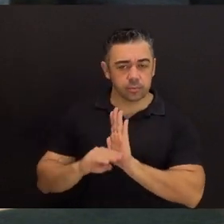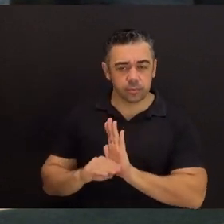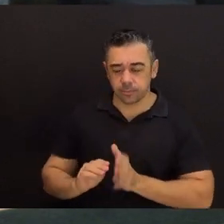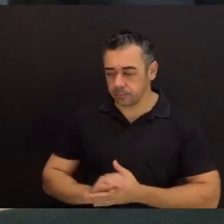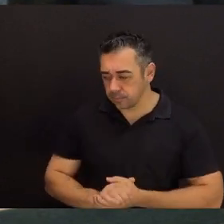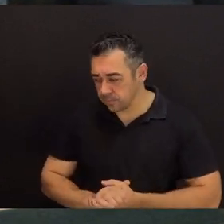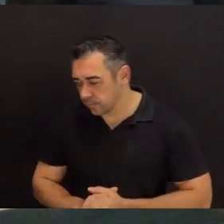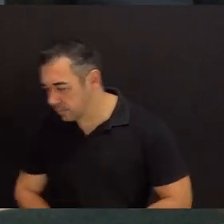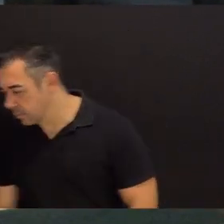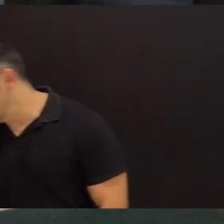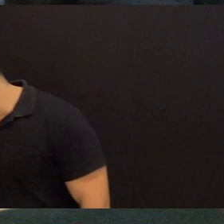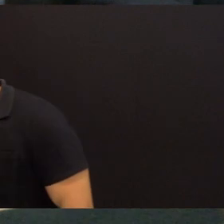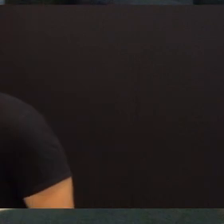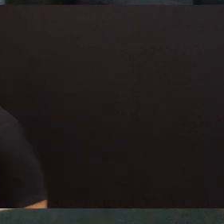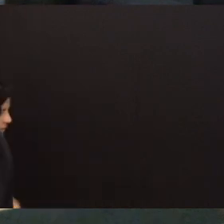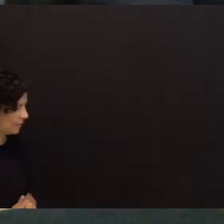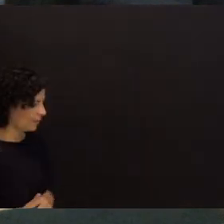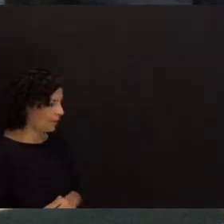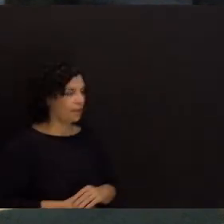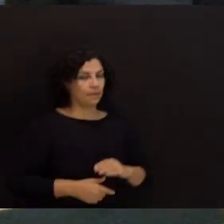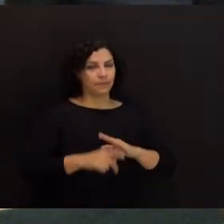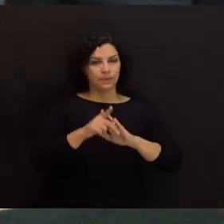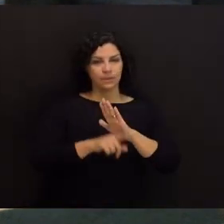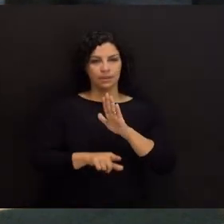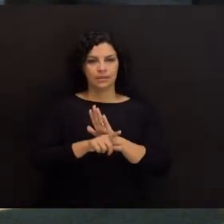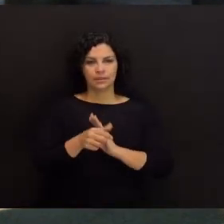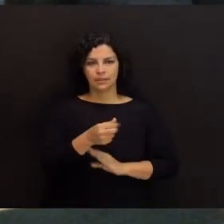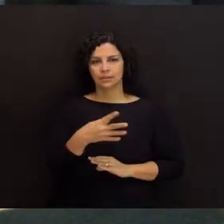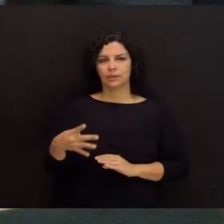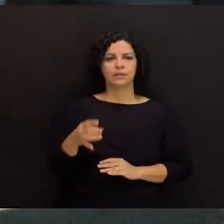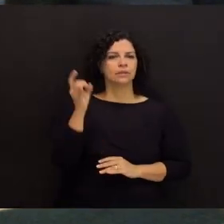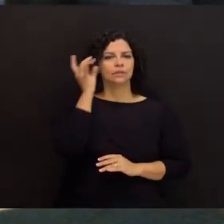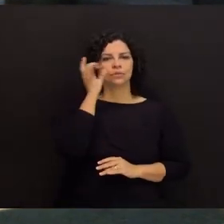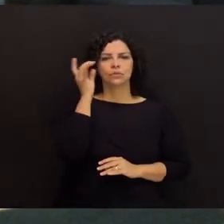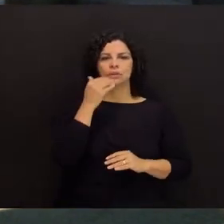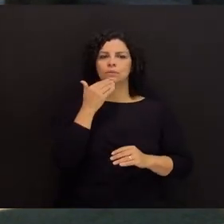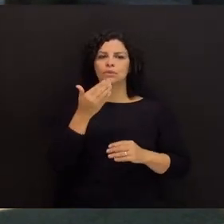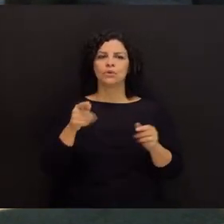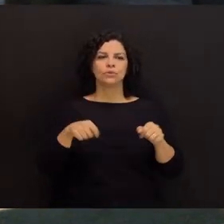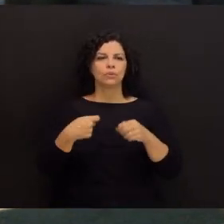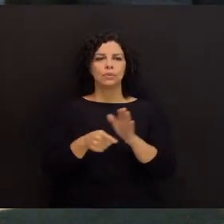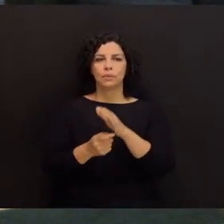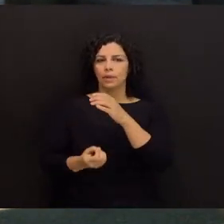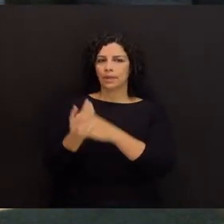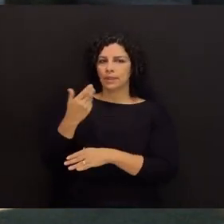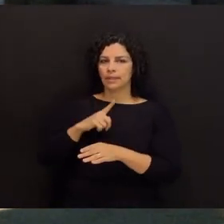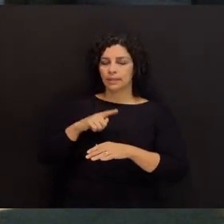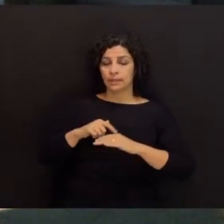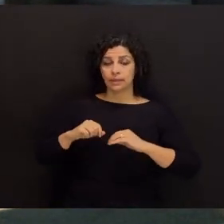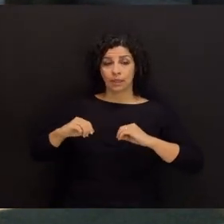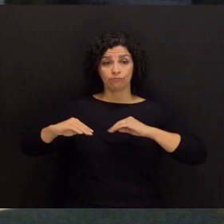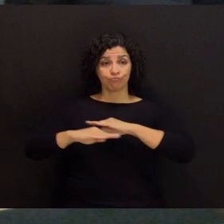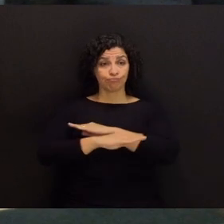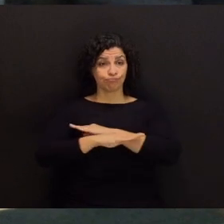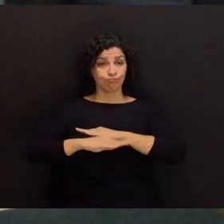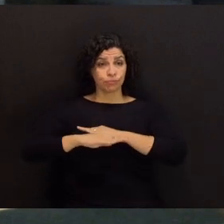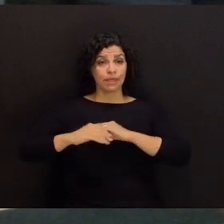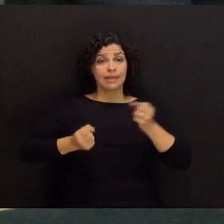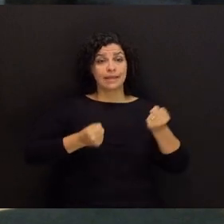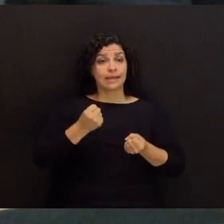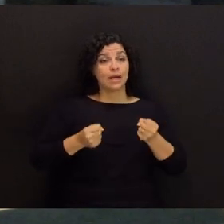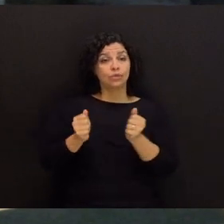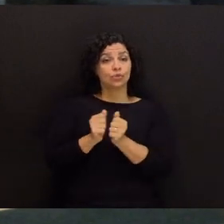projeto de lei 740 do Vereador Juliano Martins que dispõe sobre implantação de faixa compartilhada nesse ciclovias